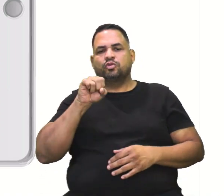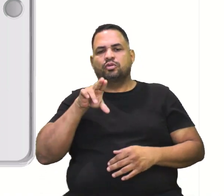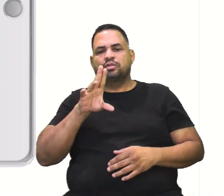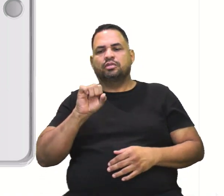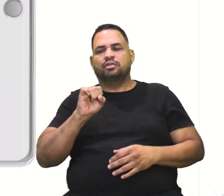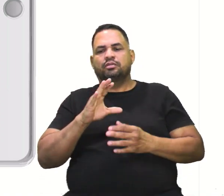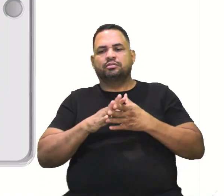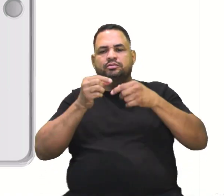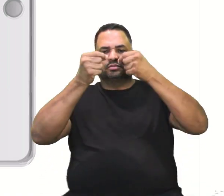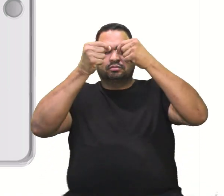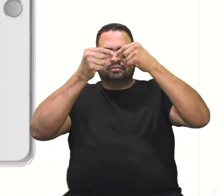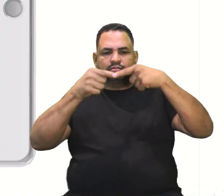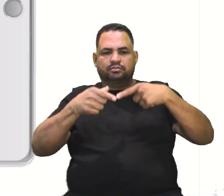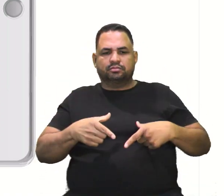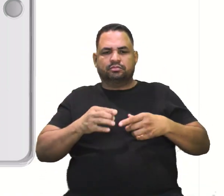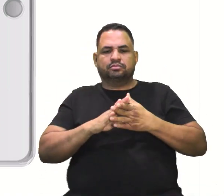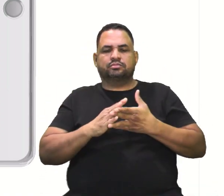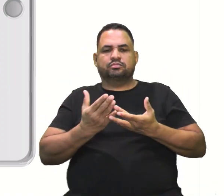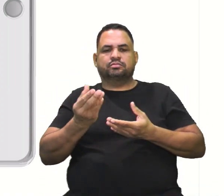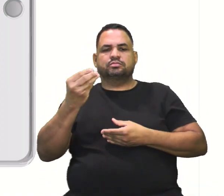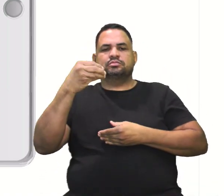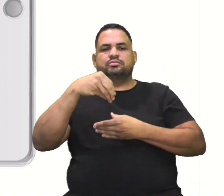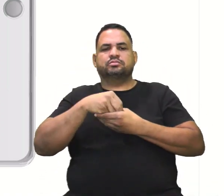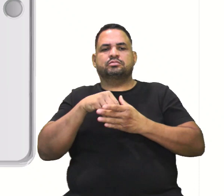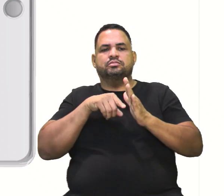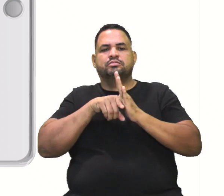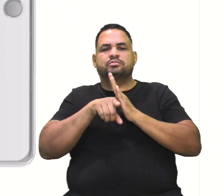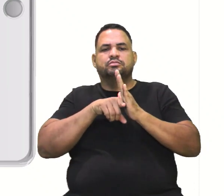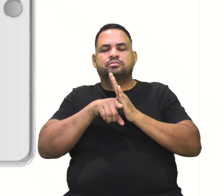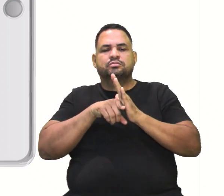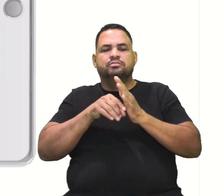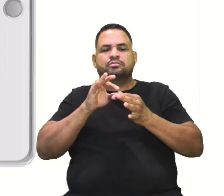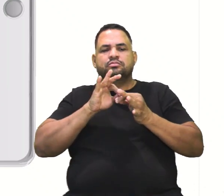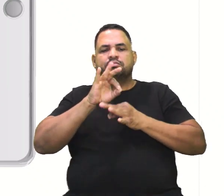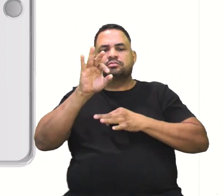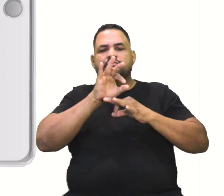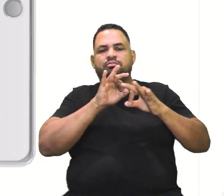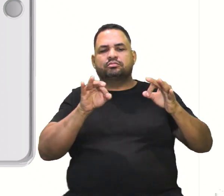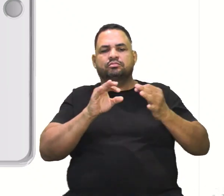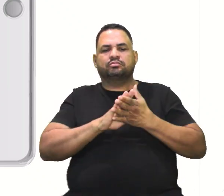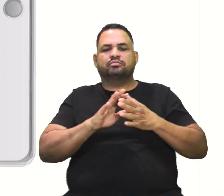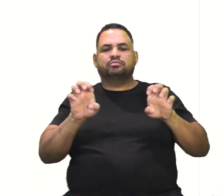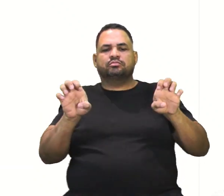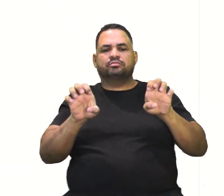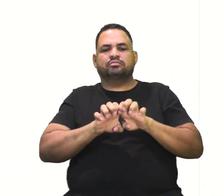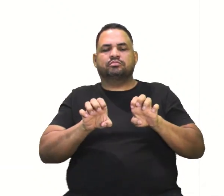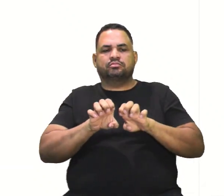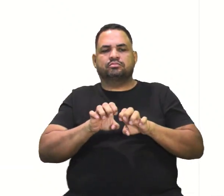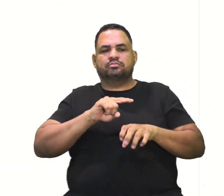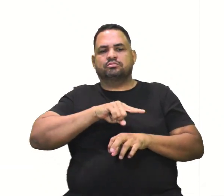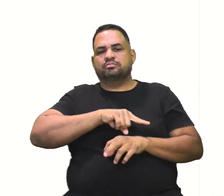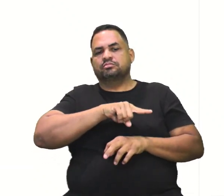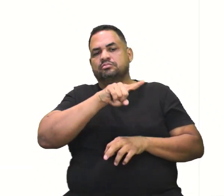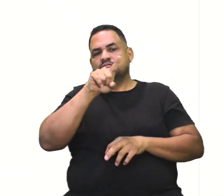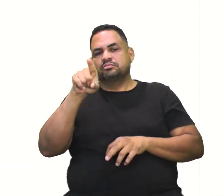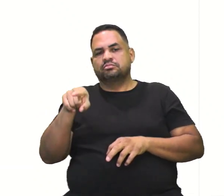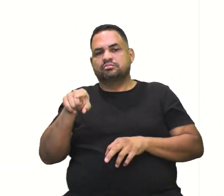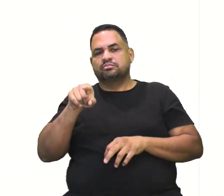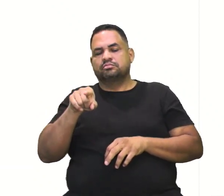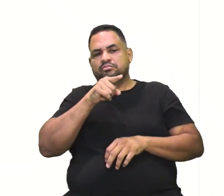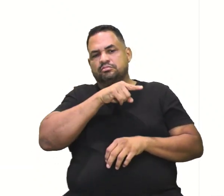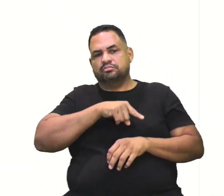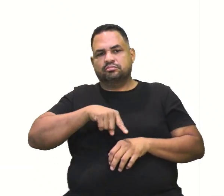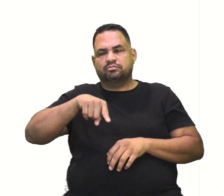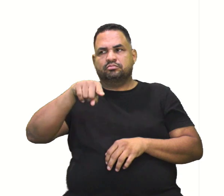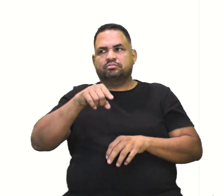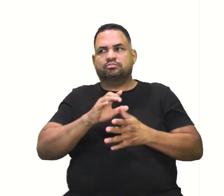na geometria analítica. E vamos começar com a equação da parábola. Vamos lembrar. Lembrando que os